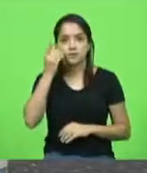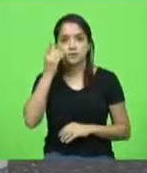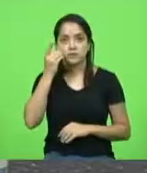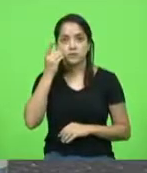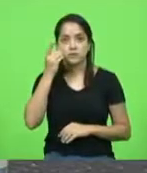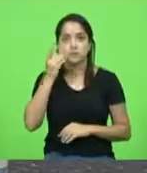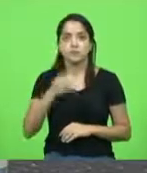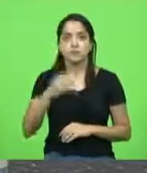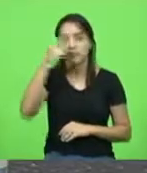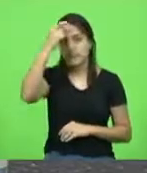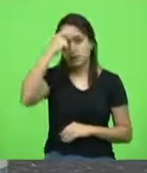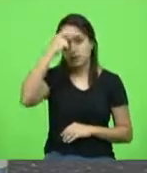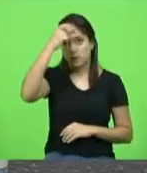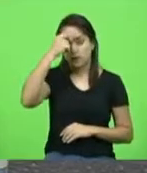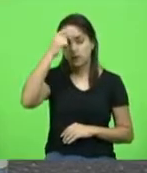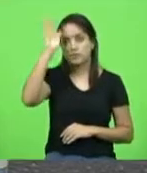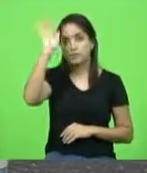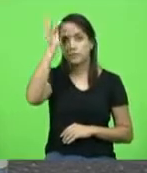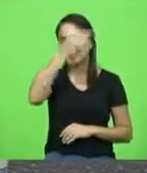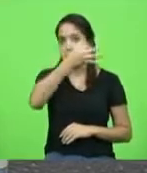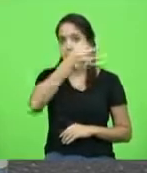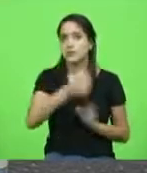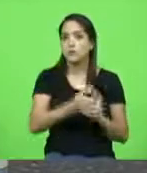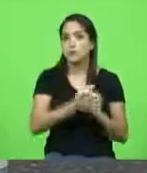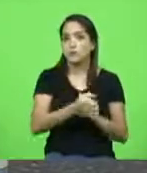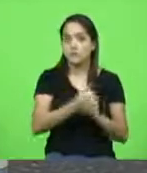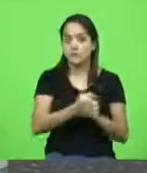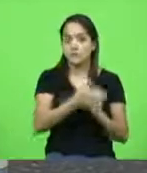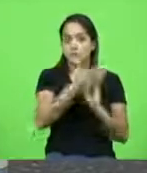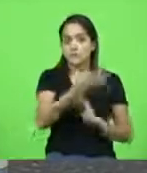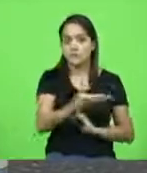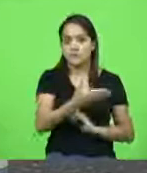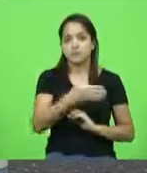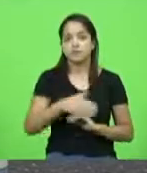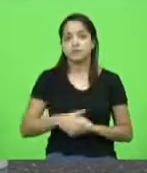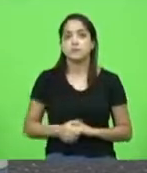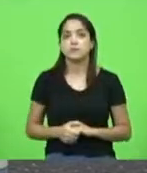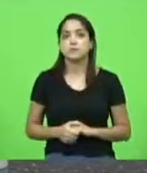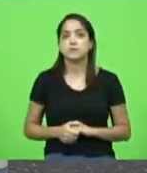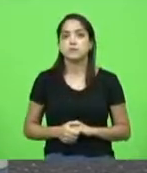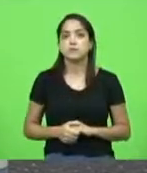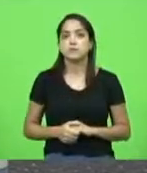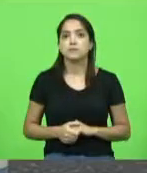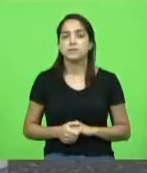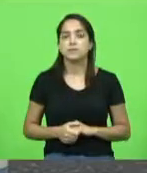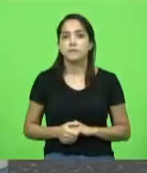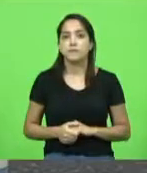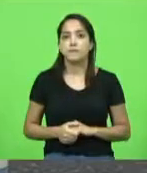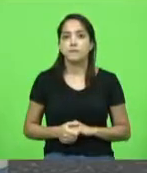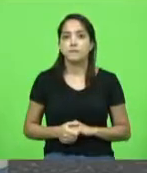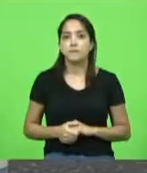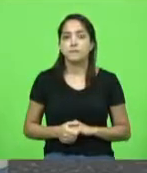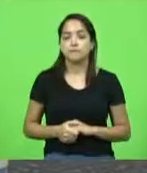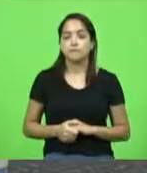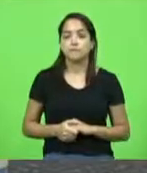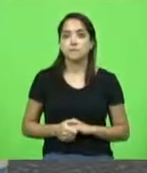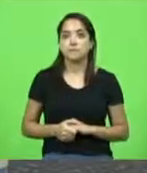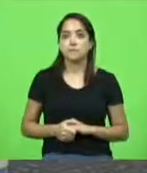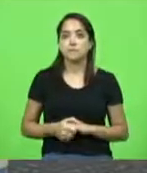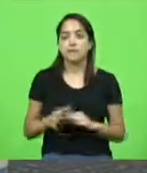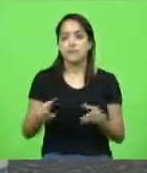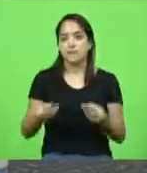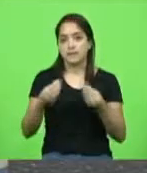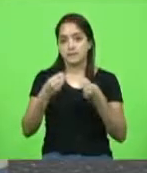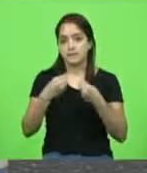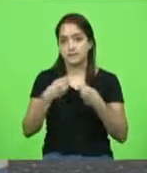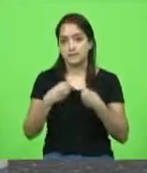Maurício Deputado Fabiano aliás quero cumprimentar o deputado Fabiano da luz que recebeu